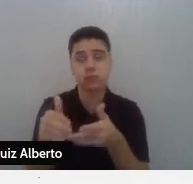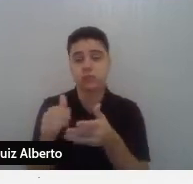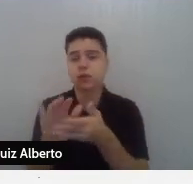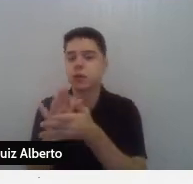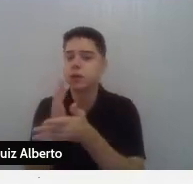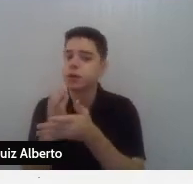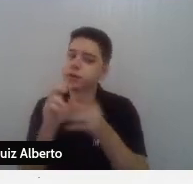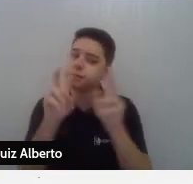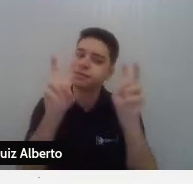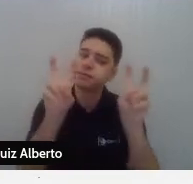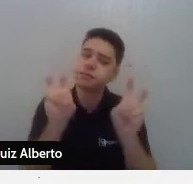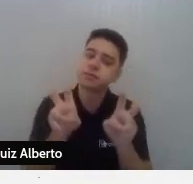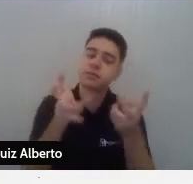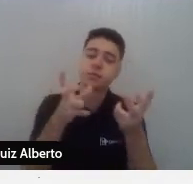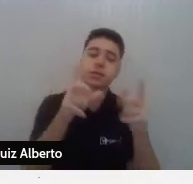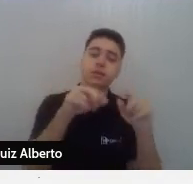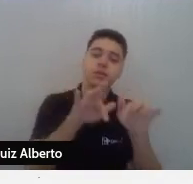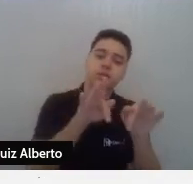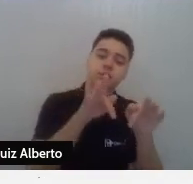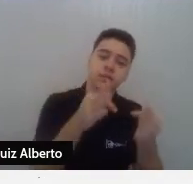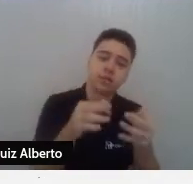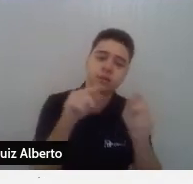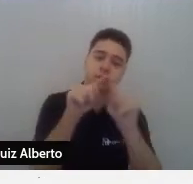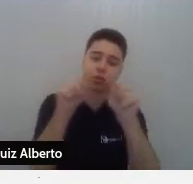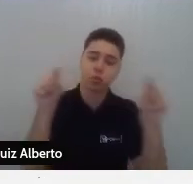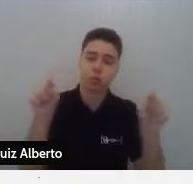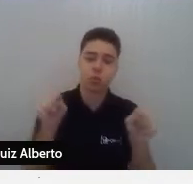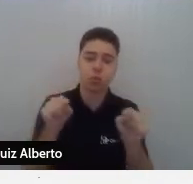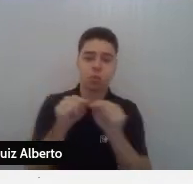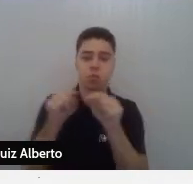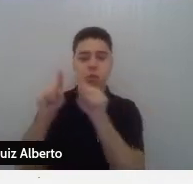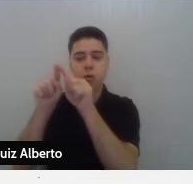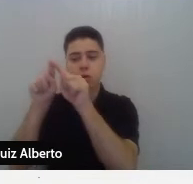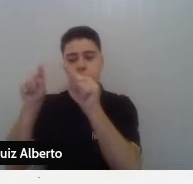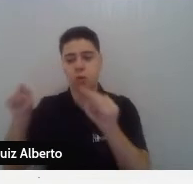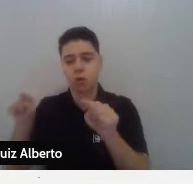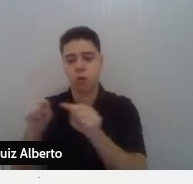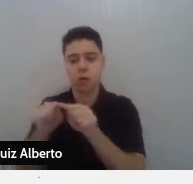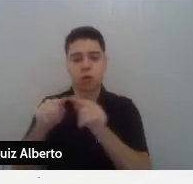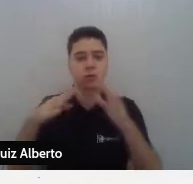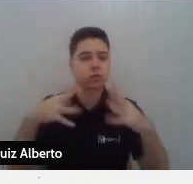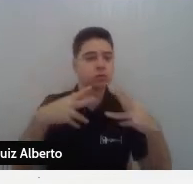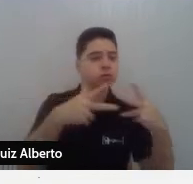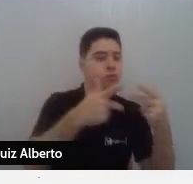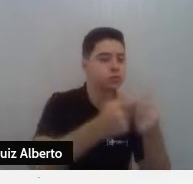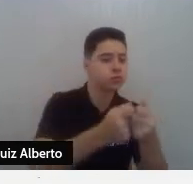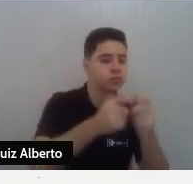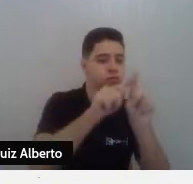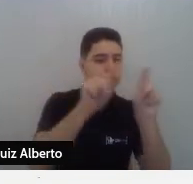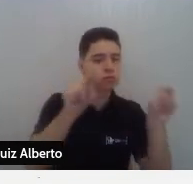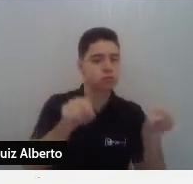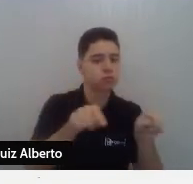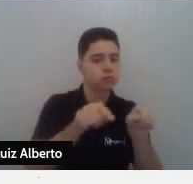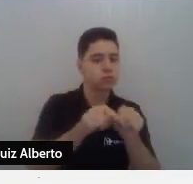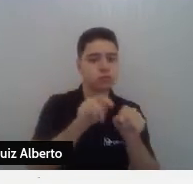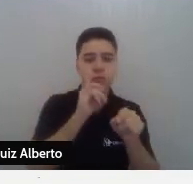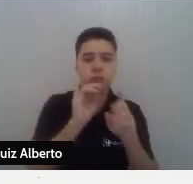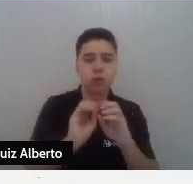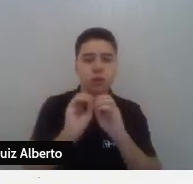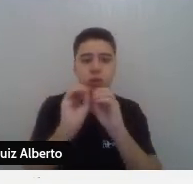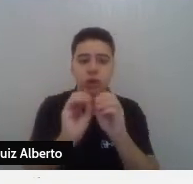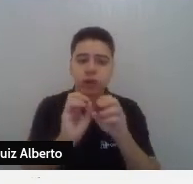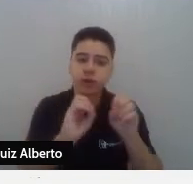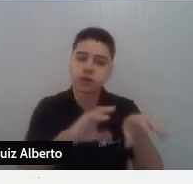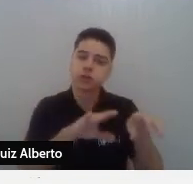simples, como formas geométricas, objetos mais simples, pode ser dado para Fundamental 1